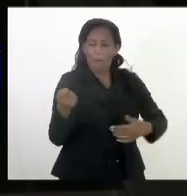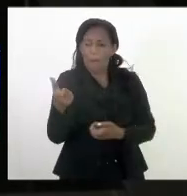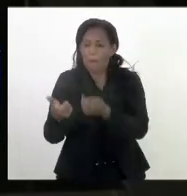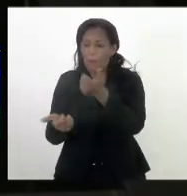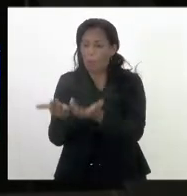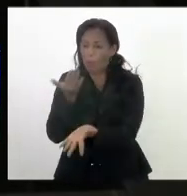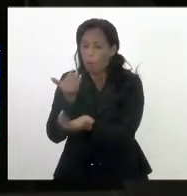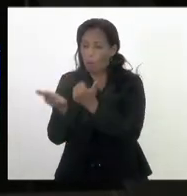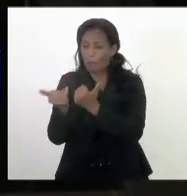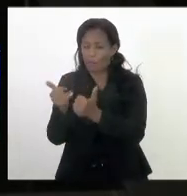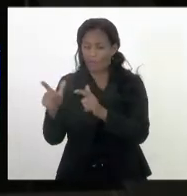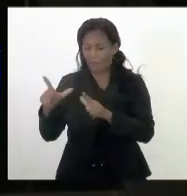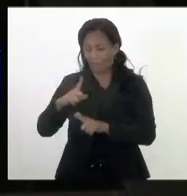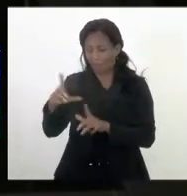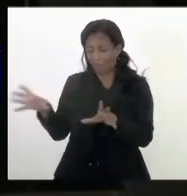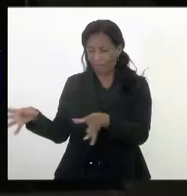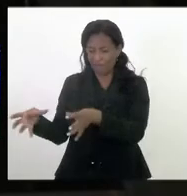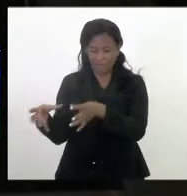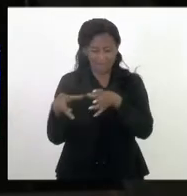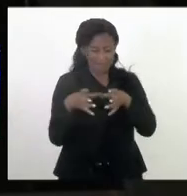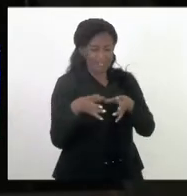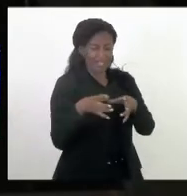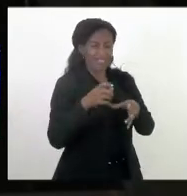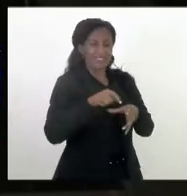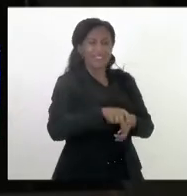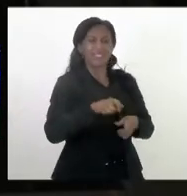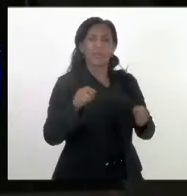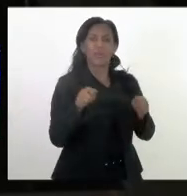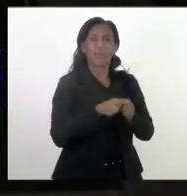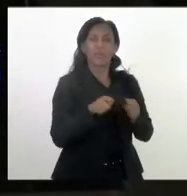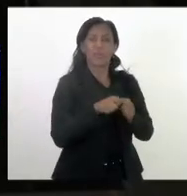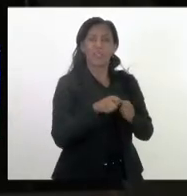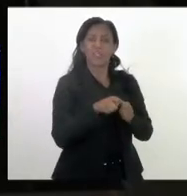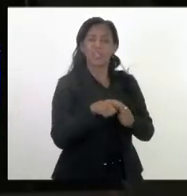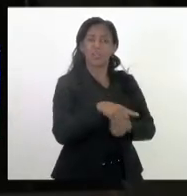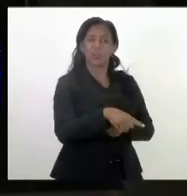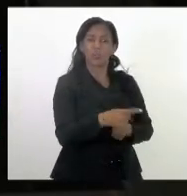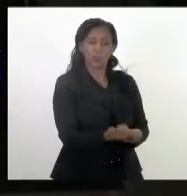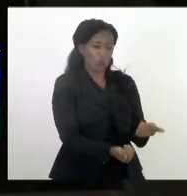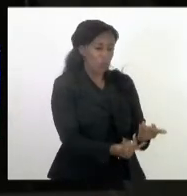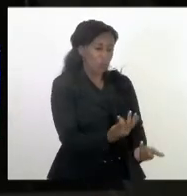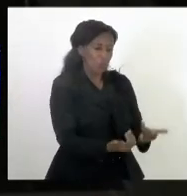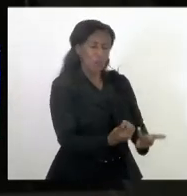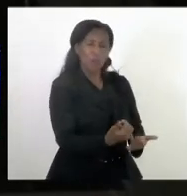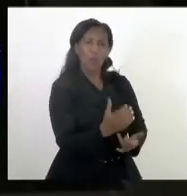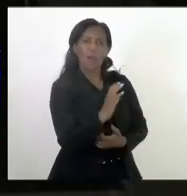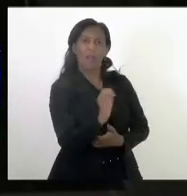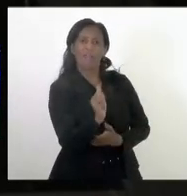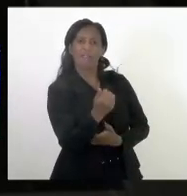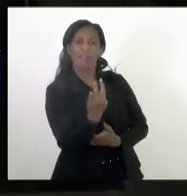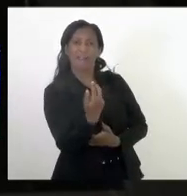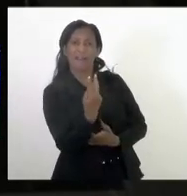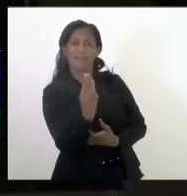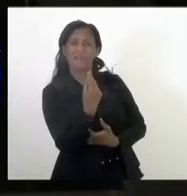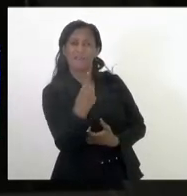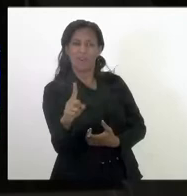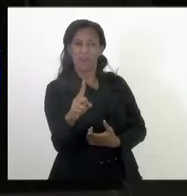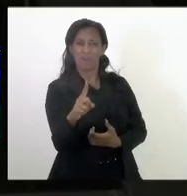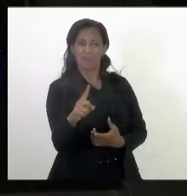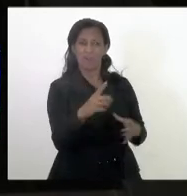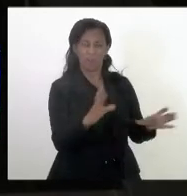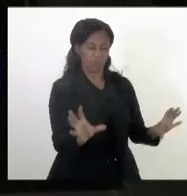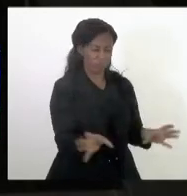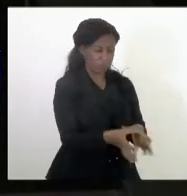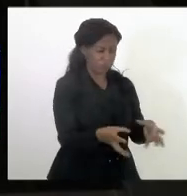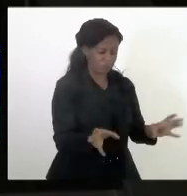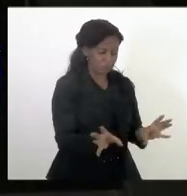estão colocando, por exemplo, a partir de carvão, então utilizam